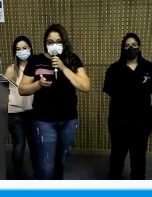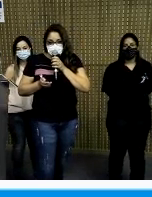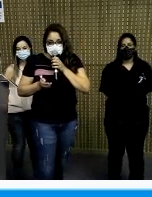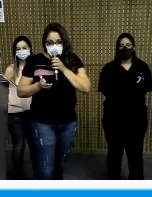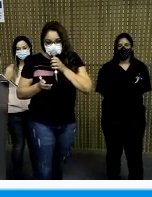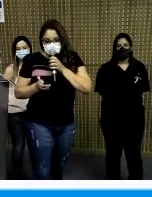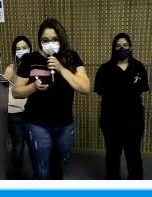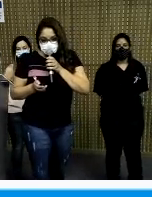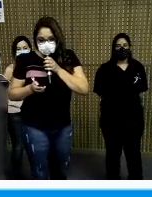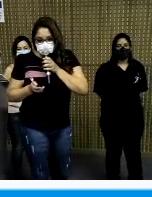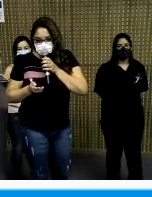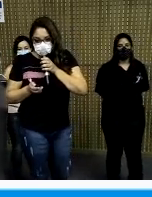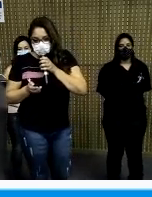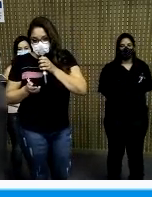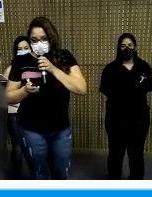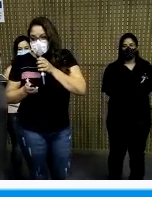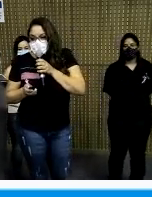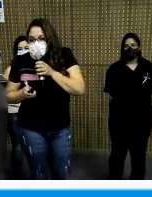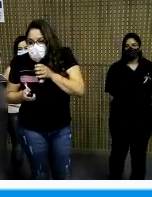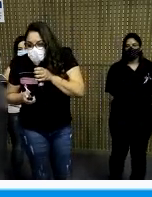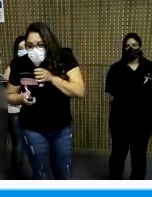Gestantes e pré-natal.